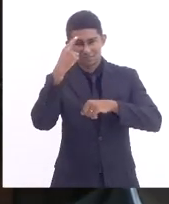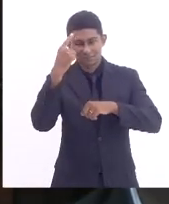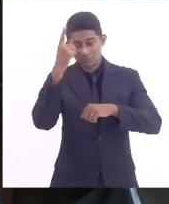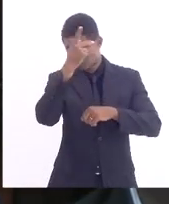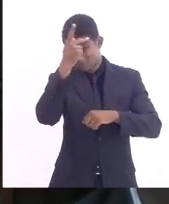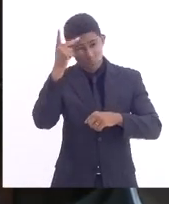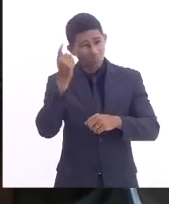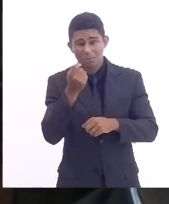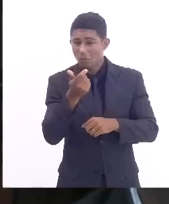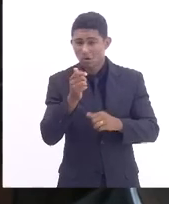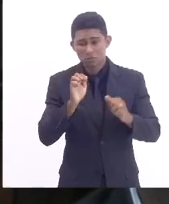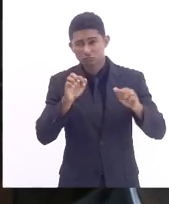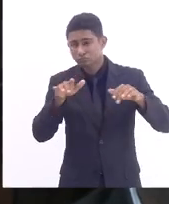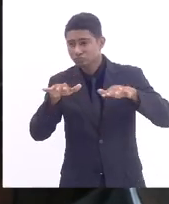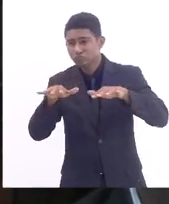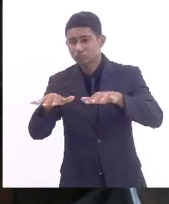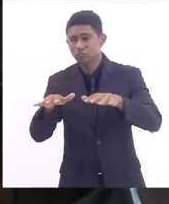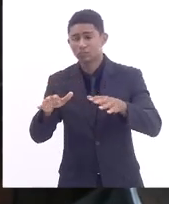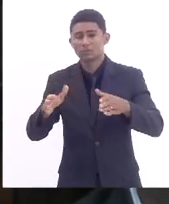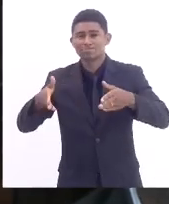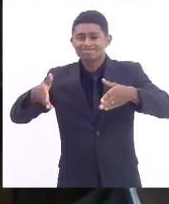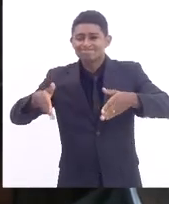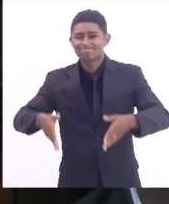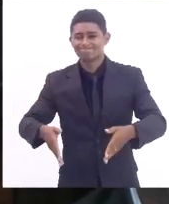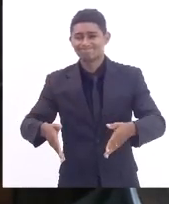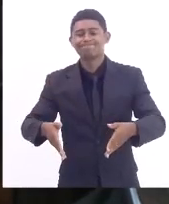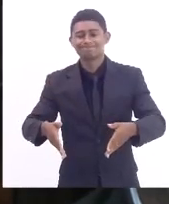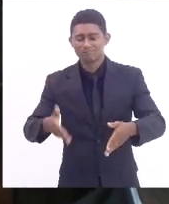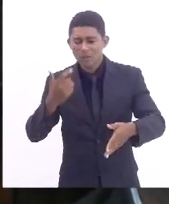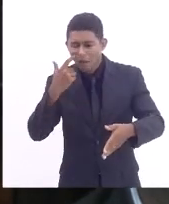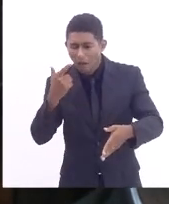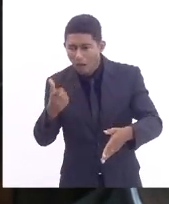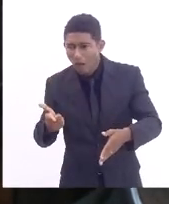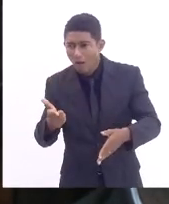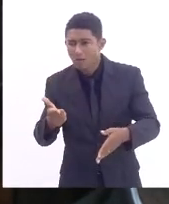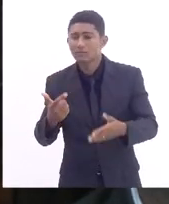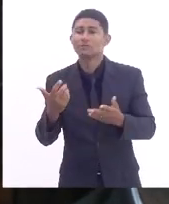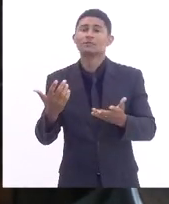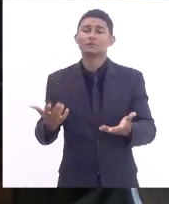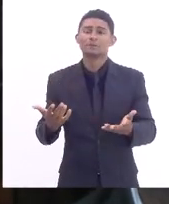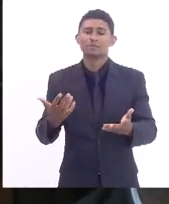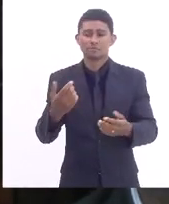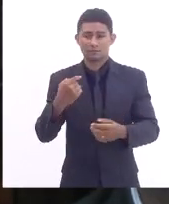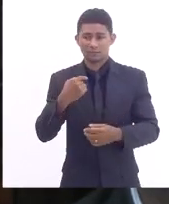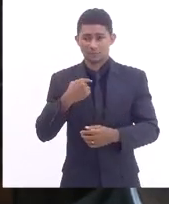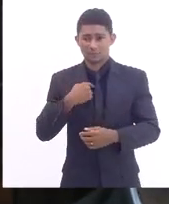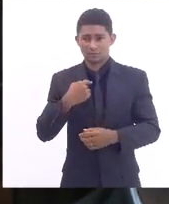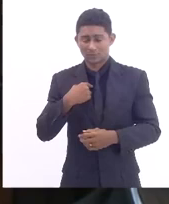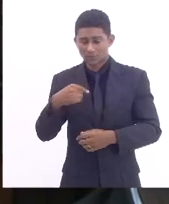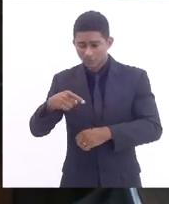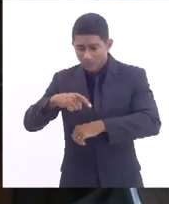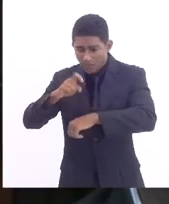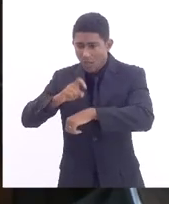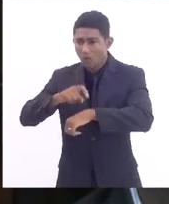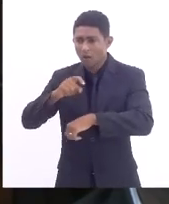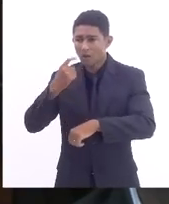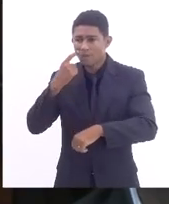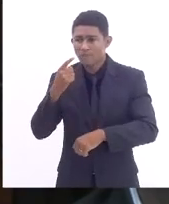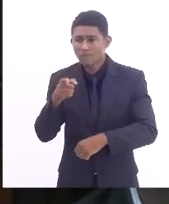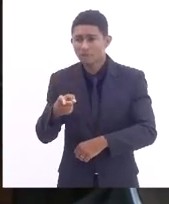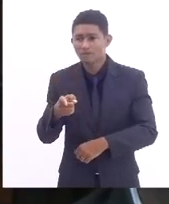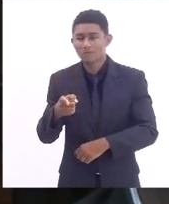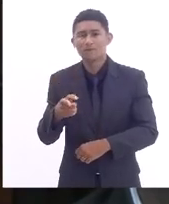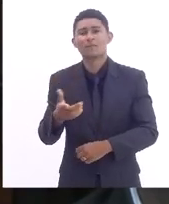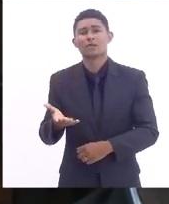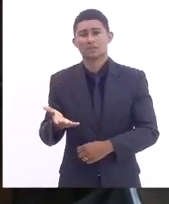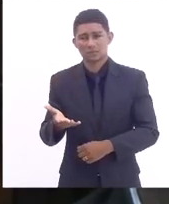podia o enterro e eu te ver a grata benção de Deus de Poder me dispedir no último momento do ser lei